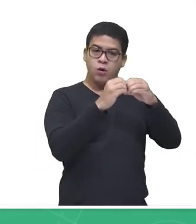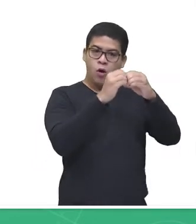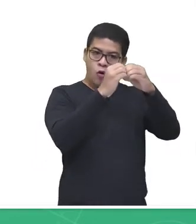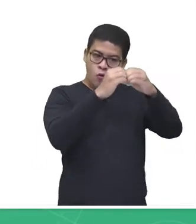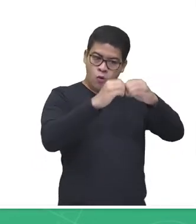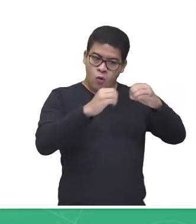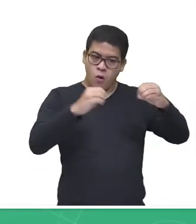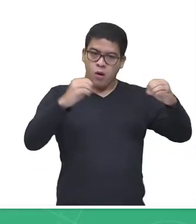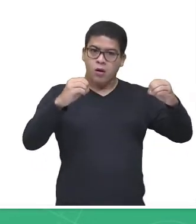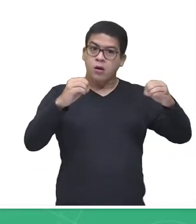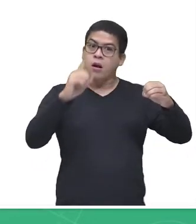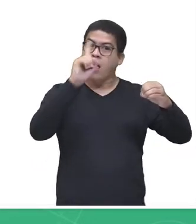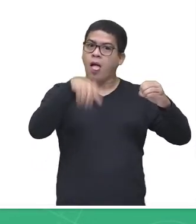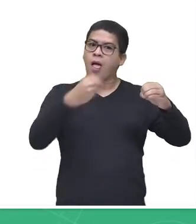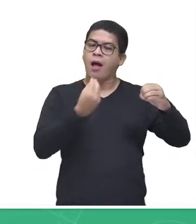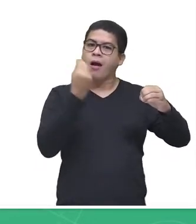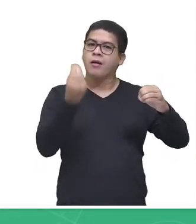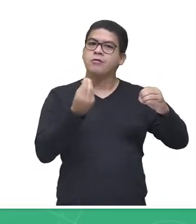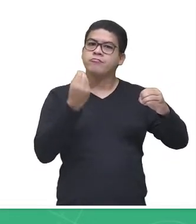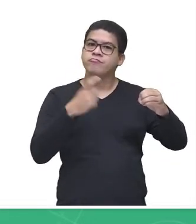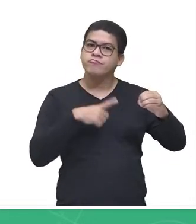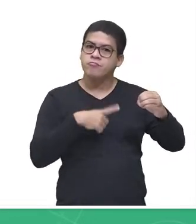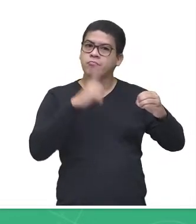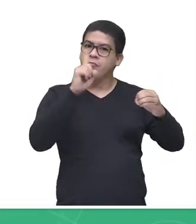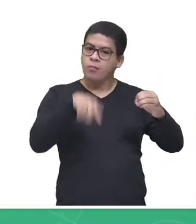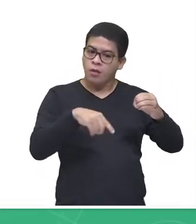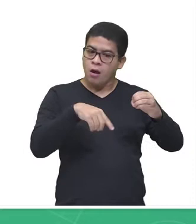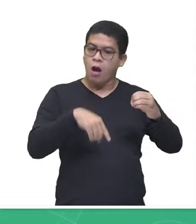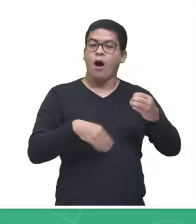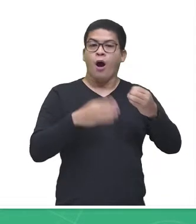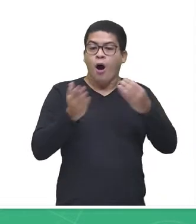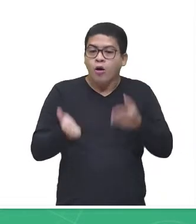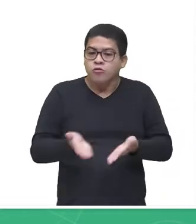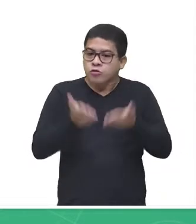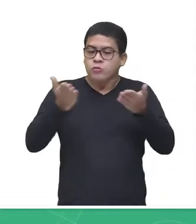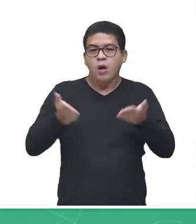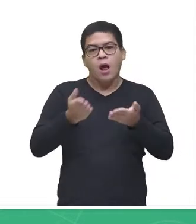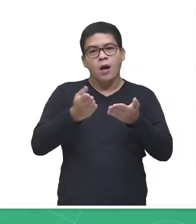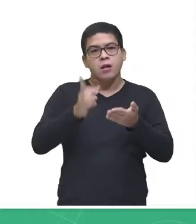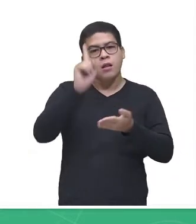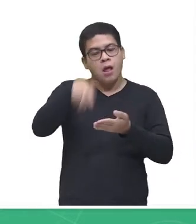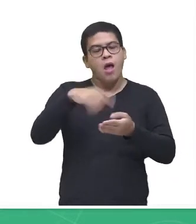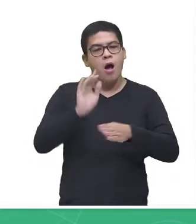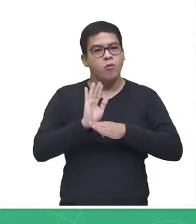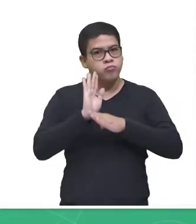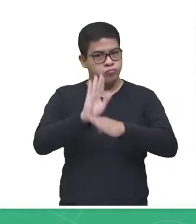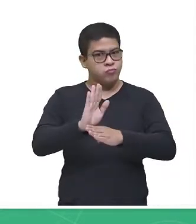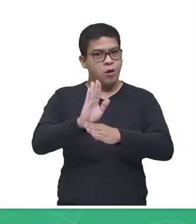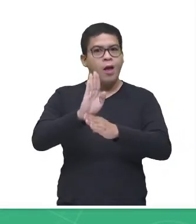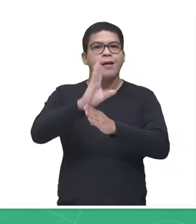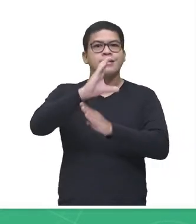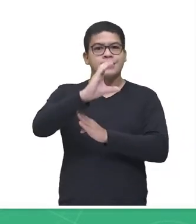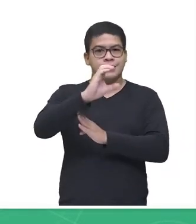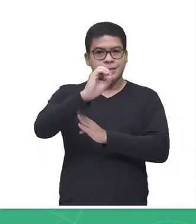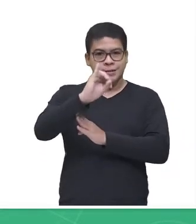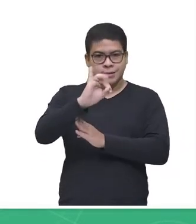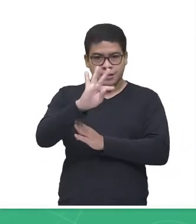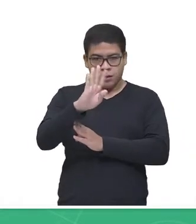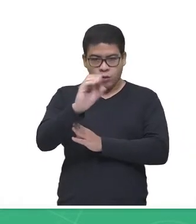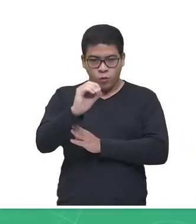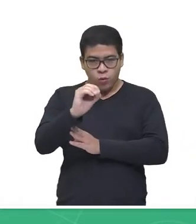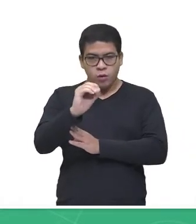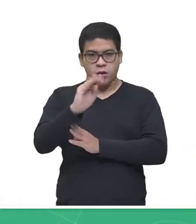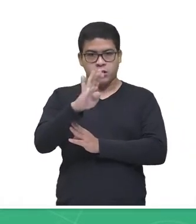que realiza-se um movimento, tudo isso ajudado ali pelo citoesqueleto. Então, tem esses filamentos, pequenos filamentos de